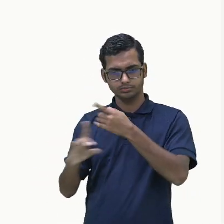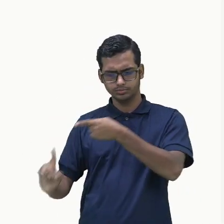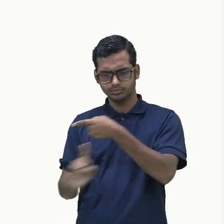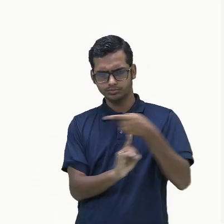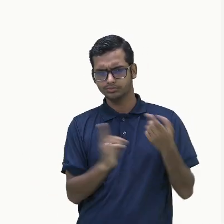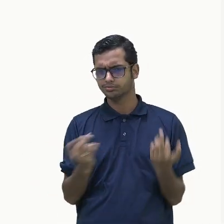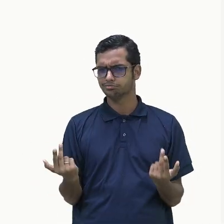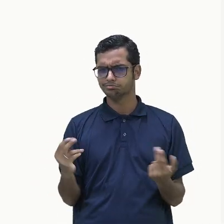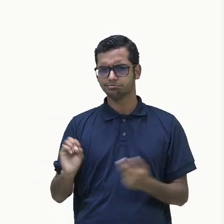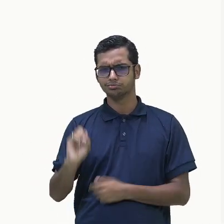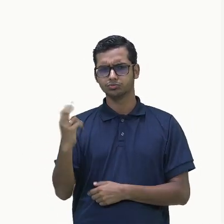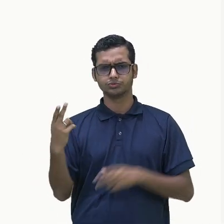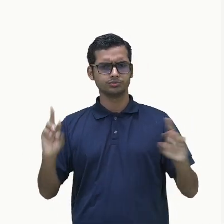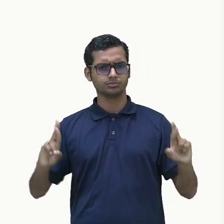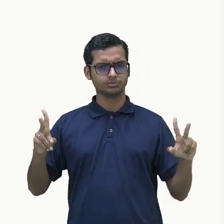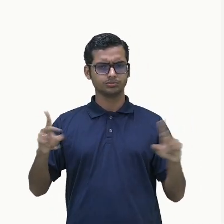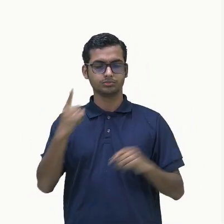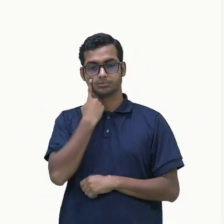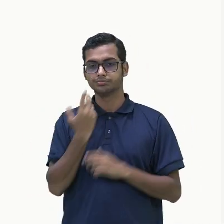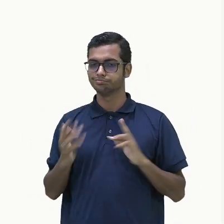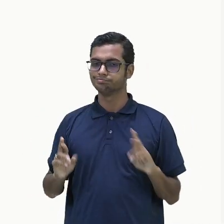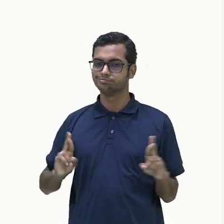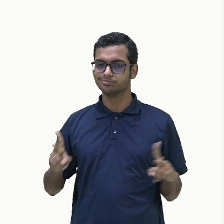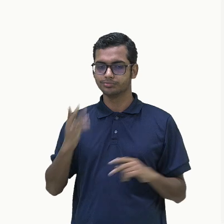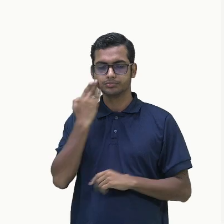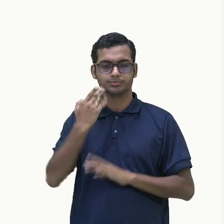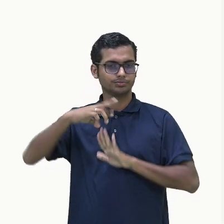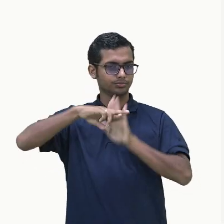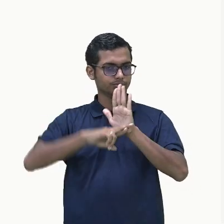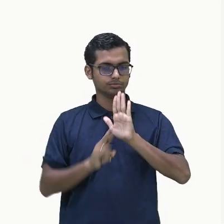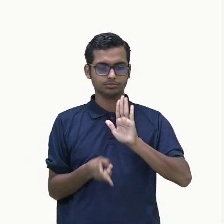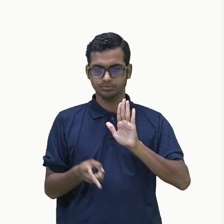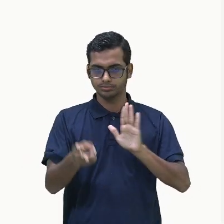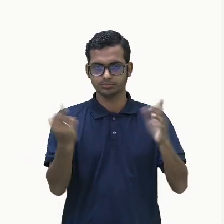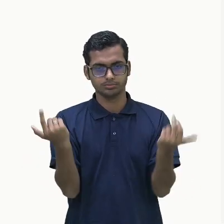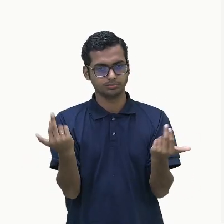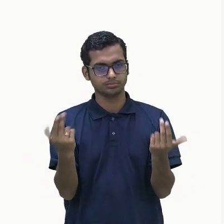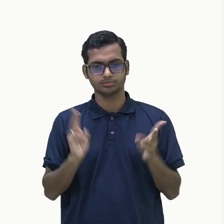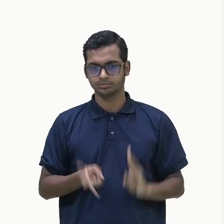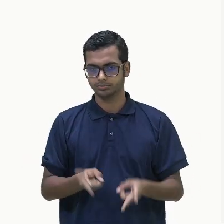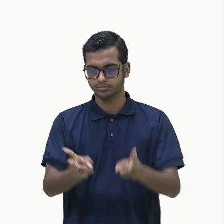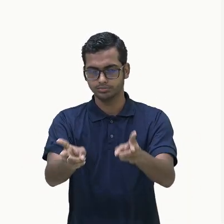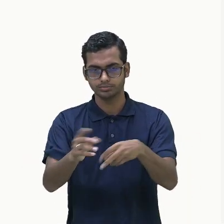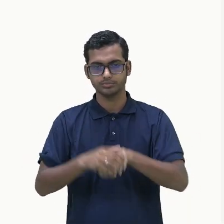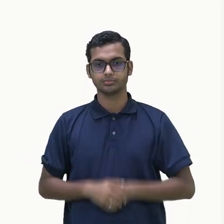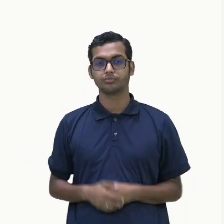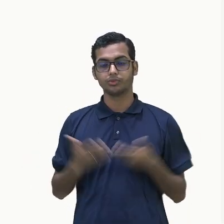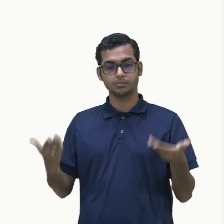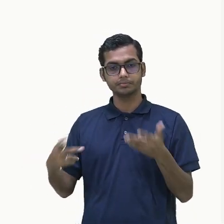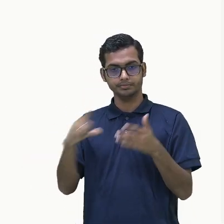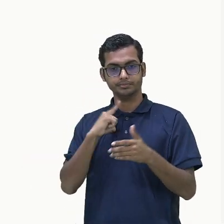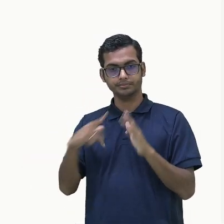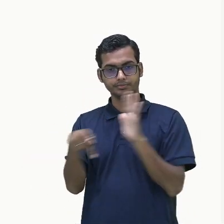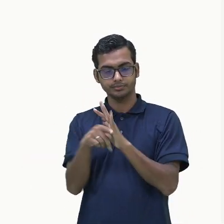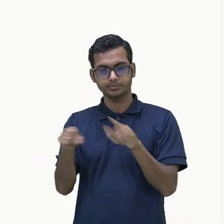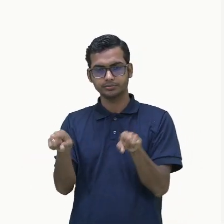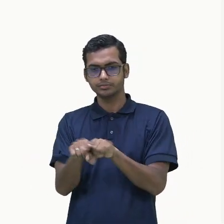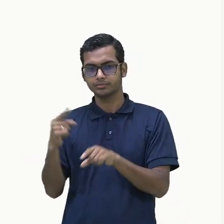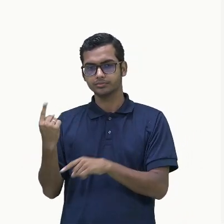São diferentes. Então, a regra é a mesma. Vou multiplicar aqui, ó, 1 vezes 15,